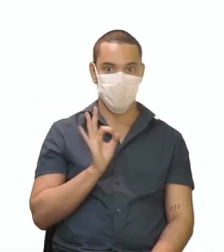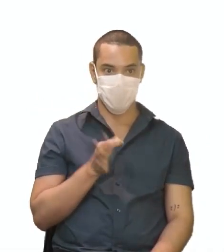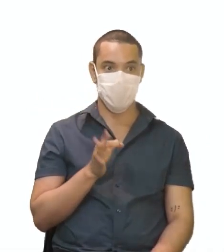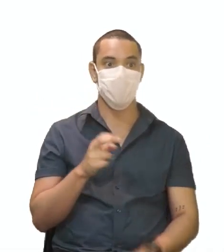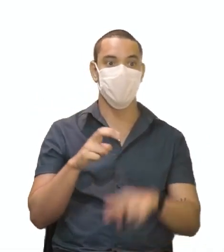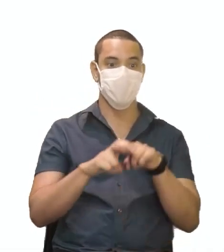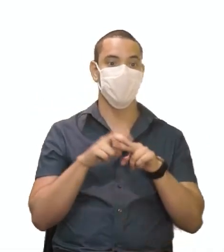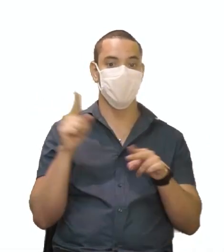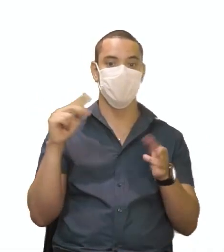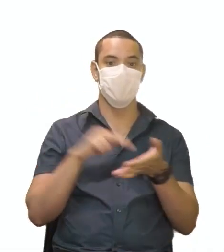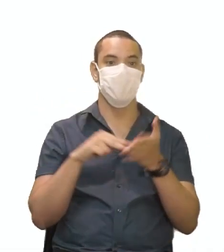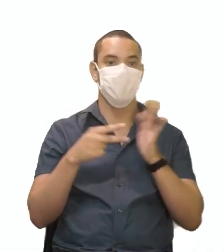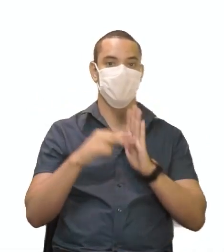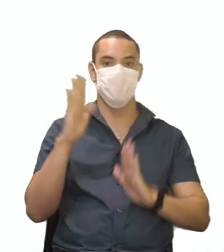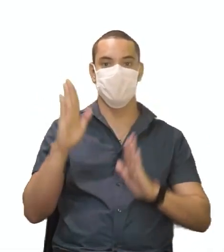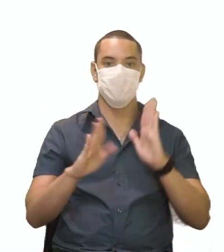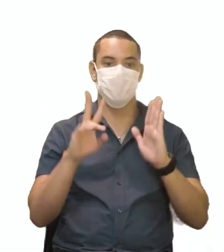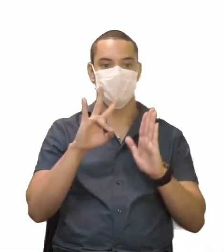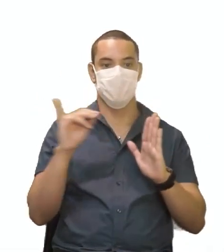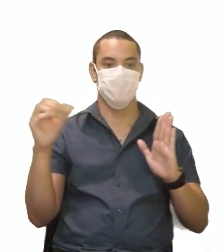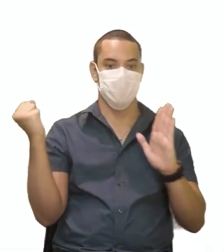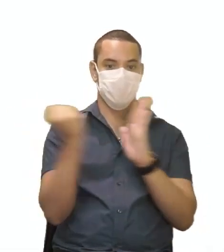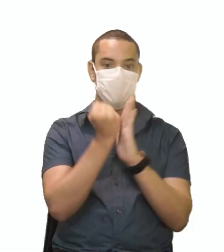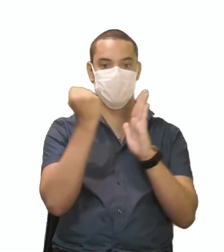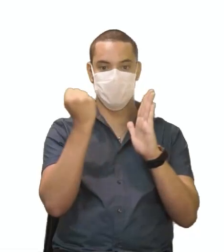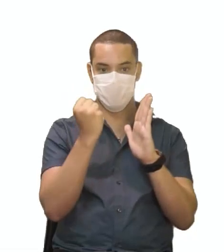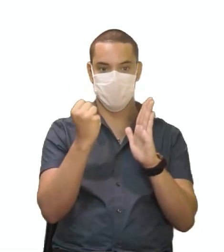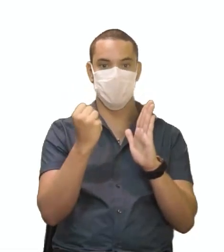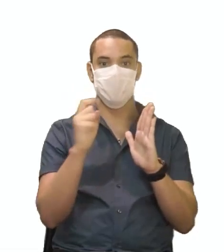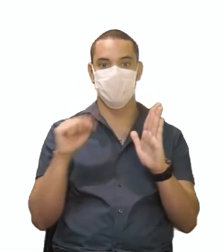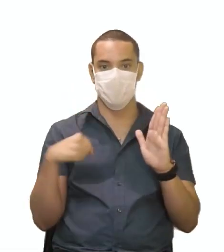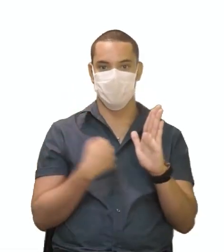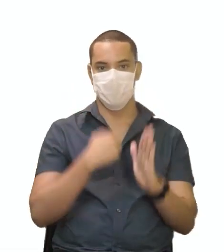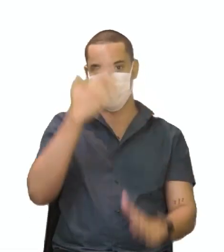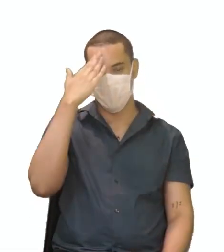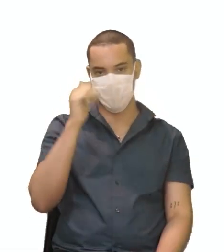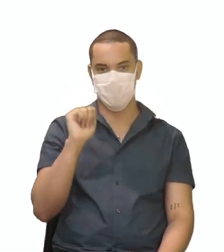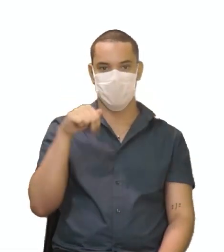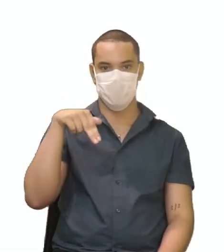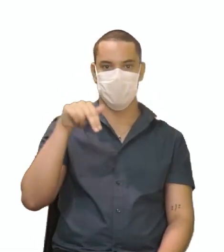Então, essa é a fase que vai marcar, evidenciar, então, essa anáfase